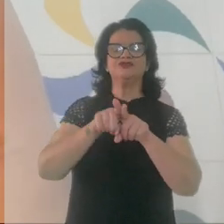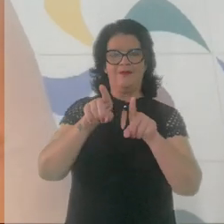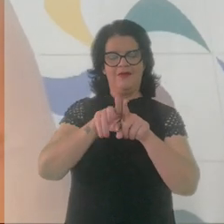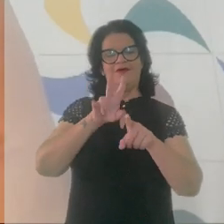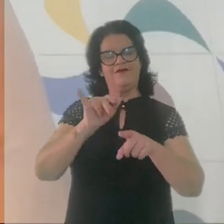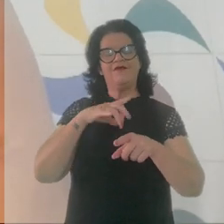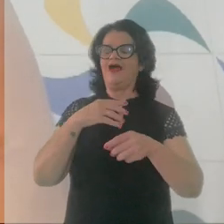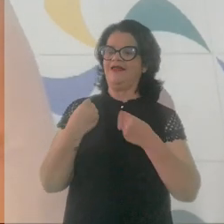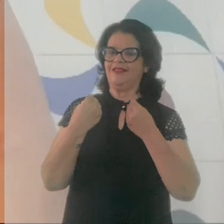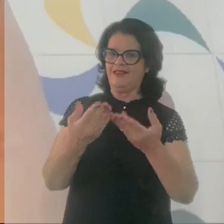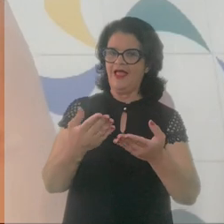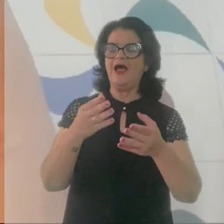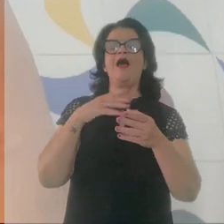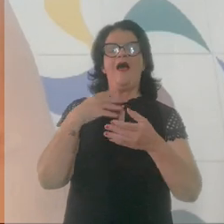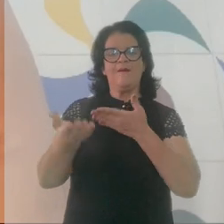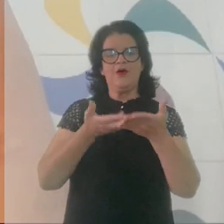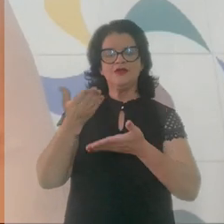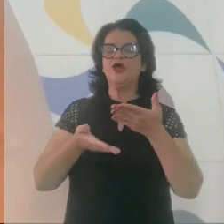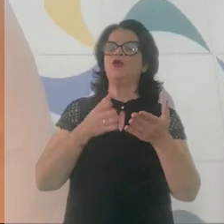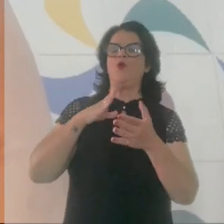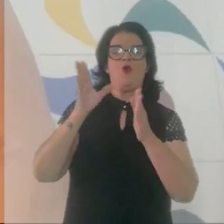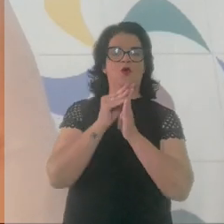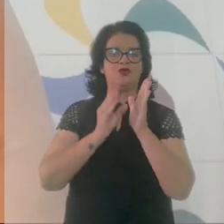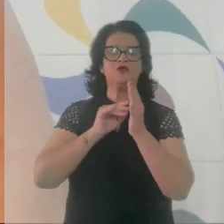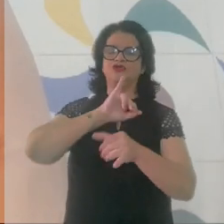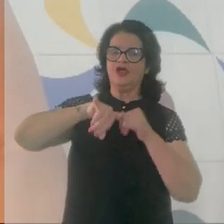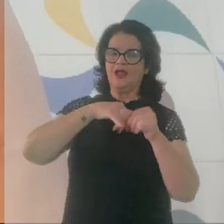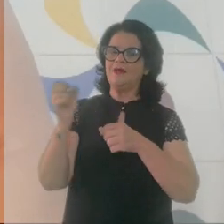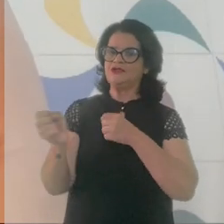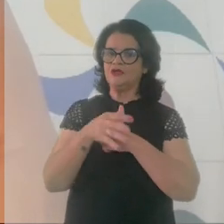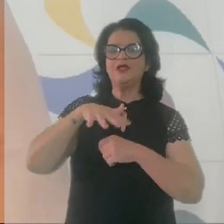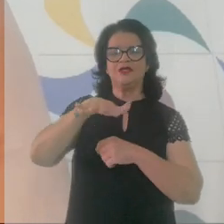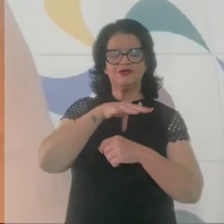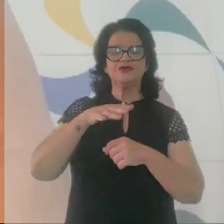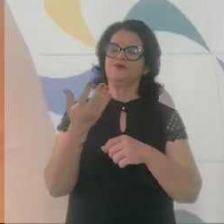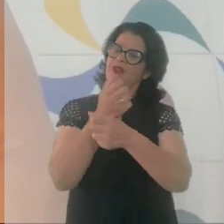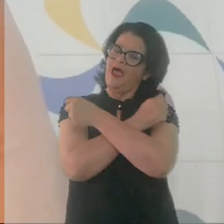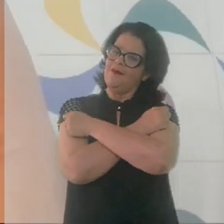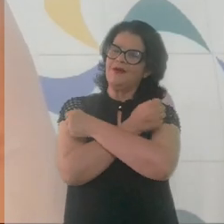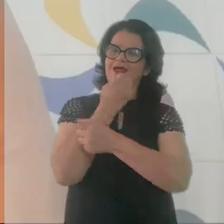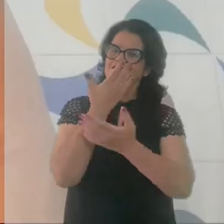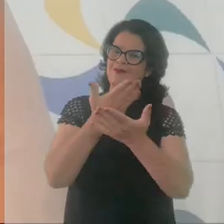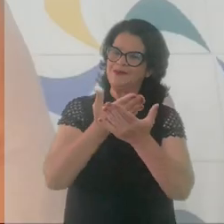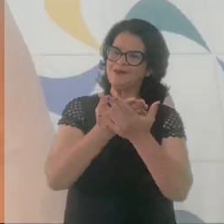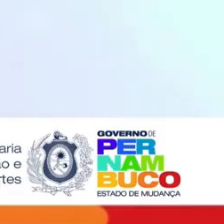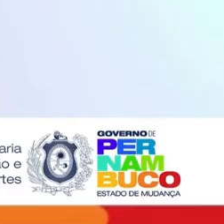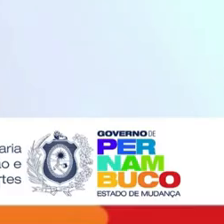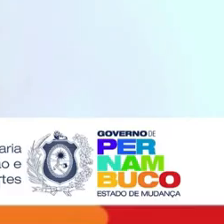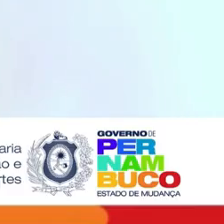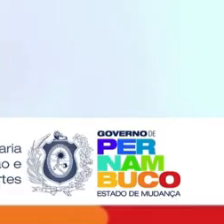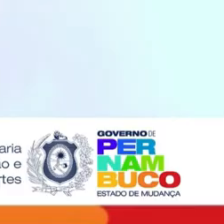vir, abordando conteúdos de químicas e suas atualidades da área. Abraços e bons estudos!